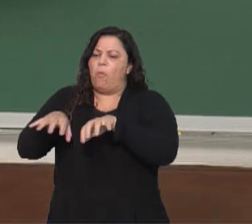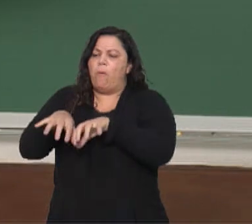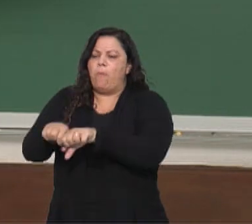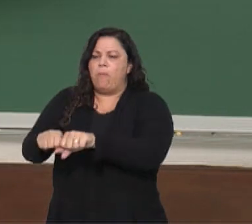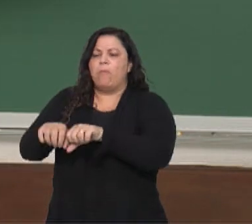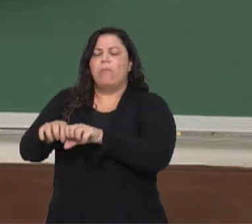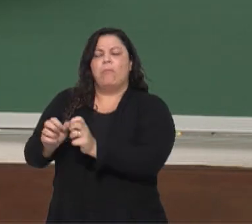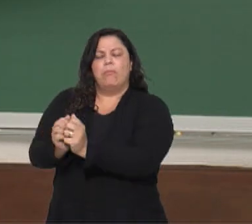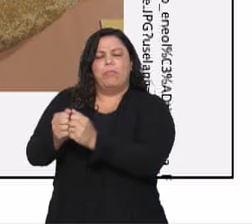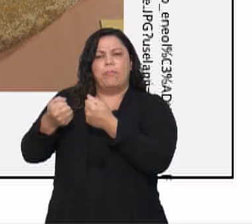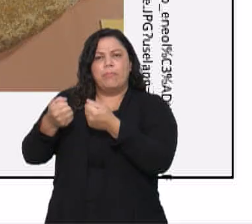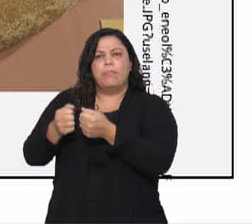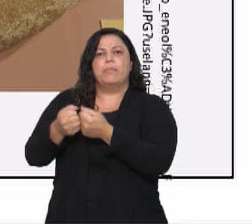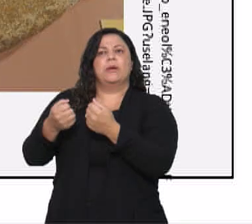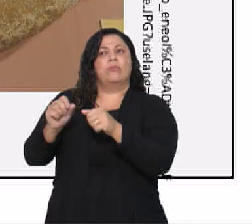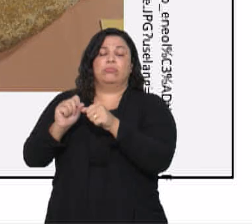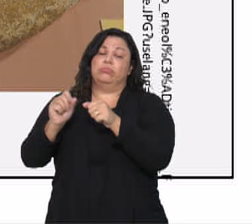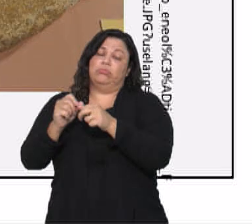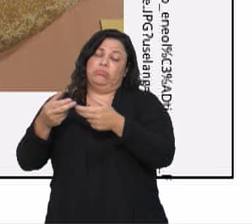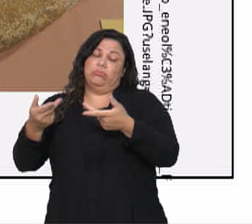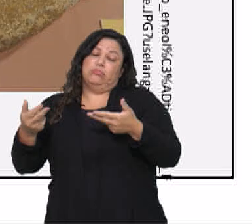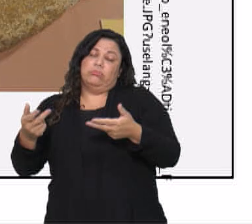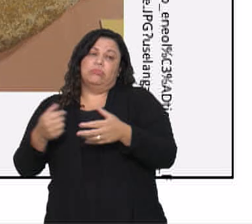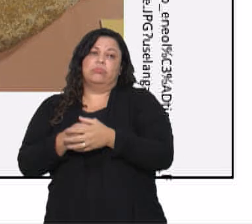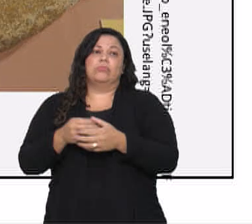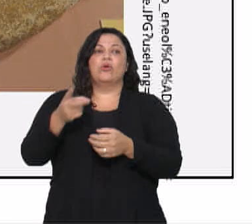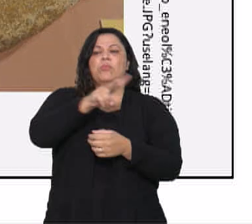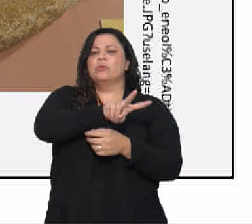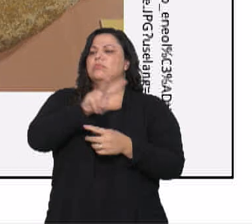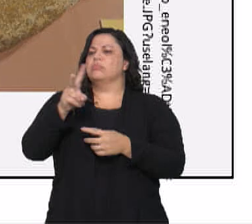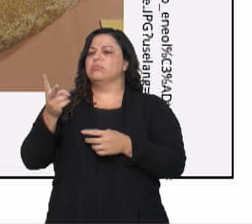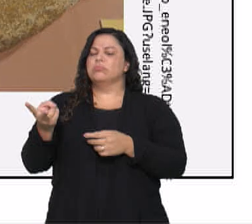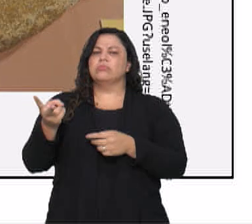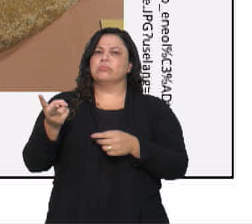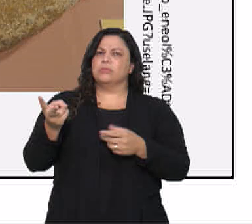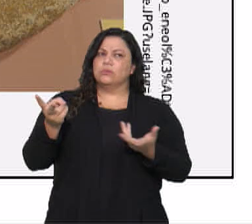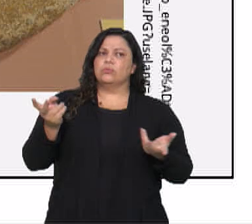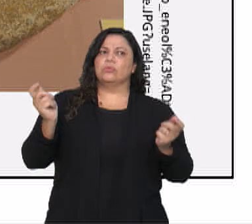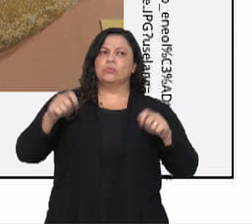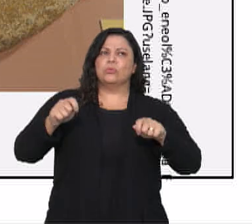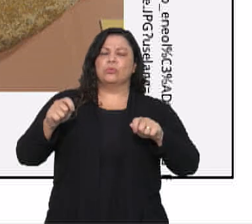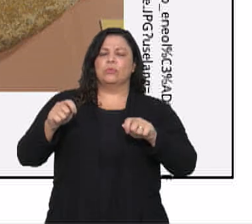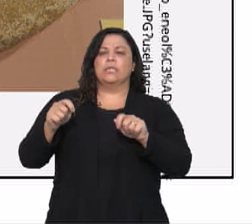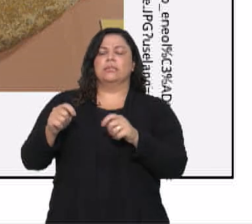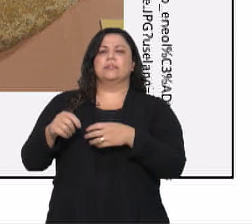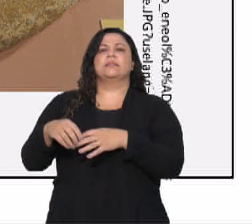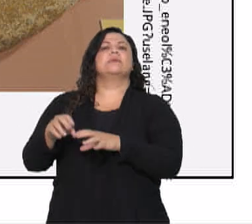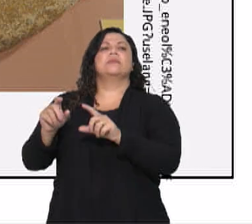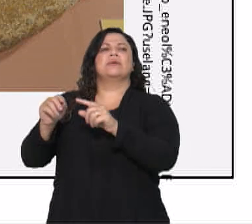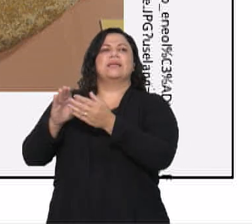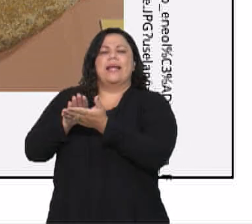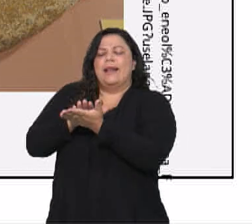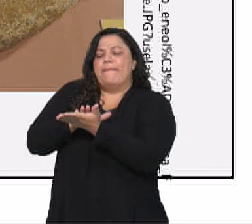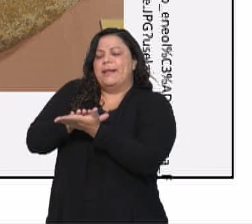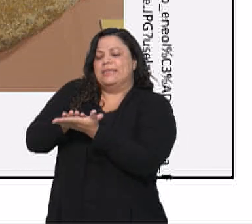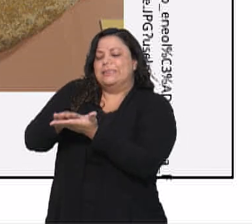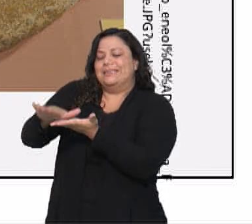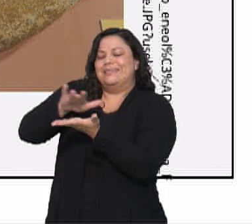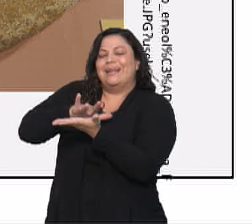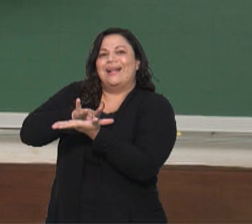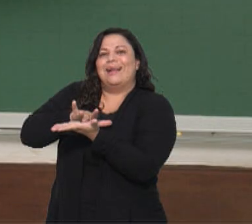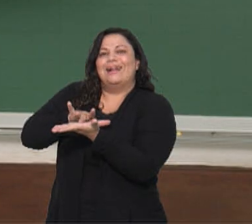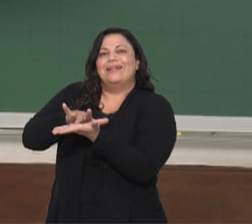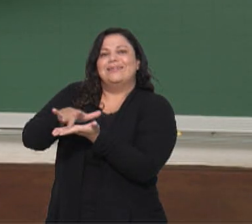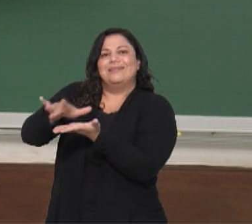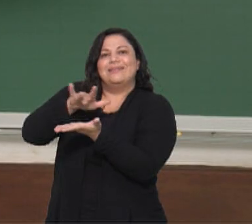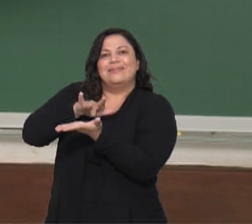alimentos. Então nós temos, vocês podem apontar essas duas questões. E o formato, ela é mais lisa, são pedras lisas, porque